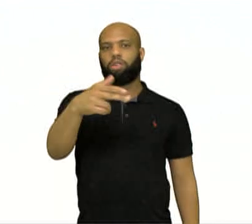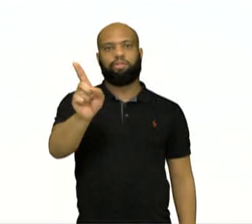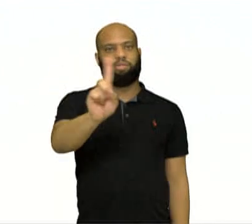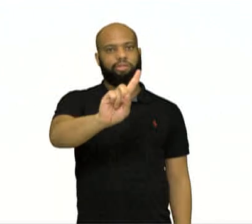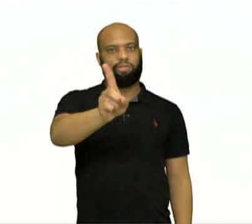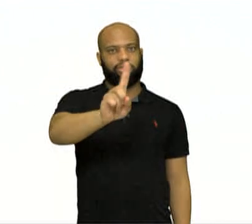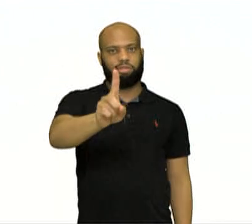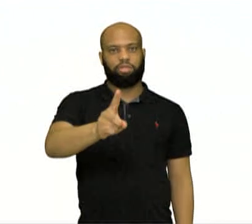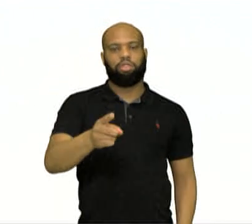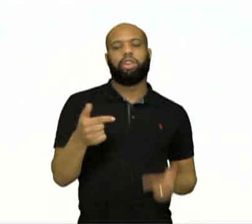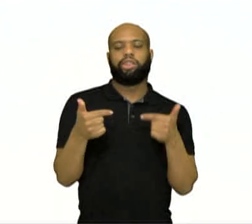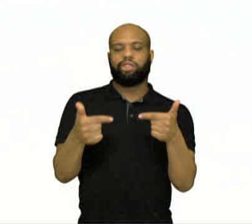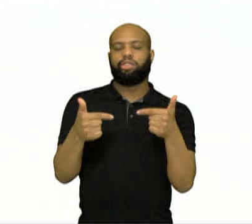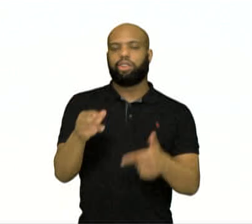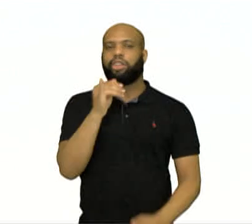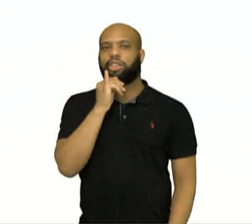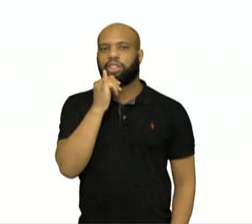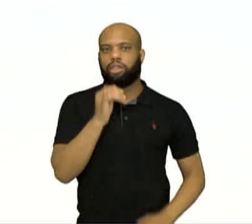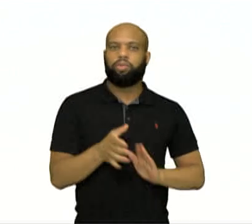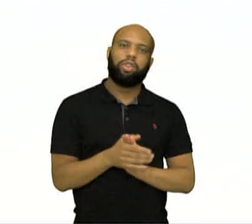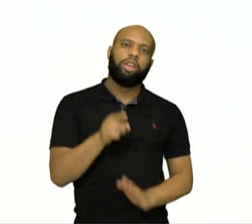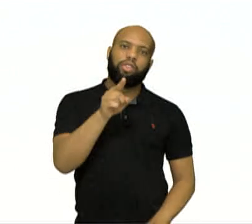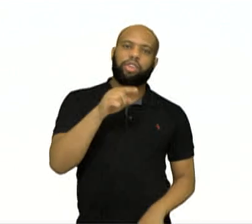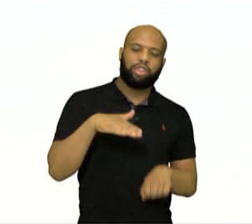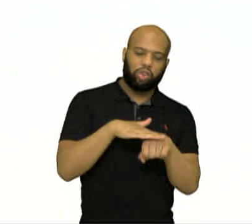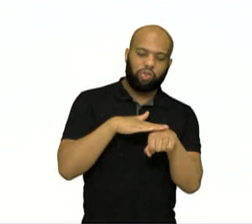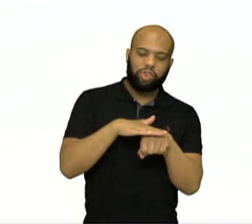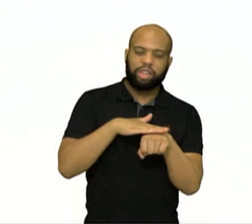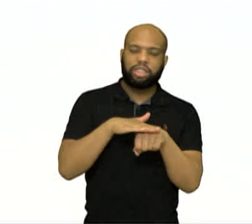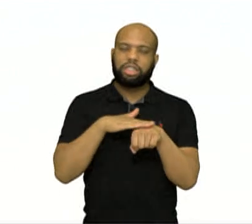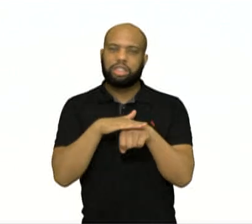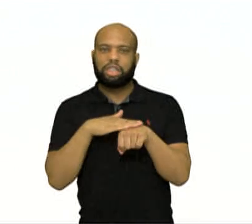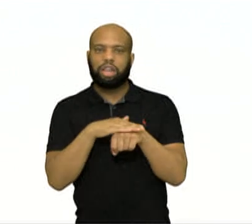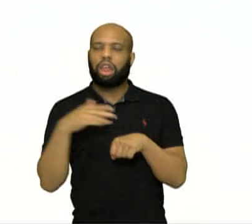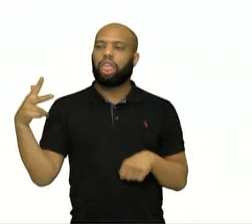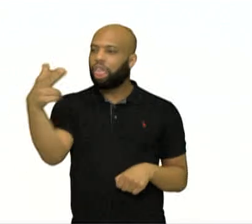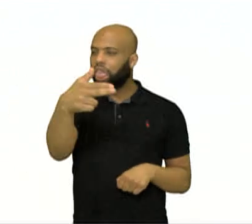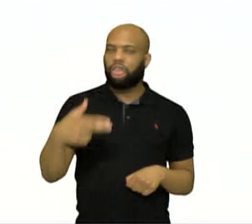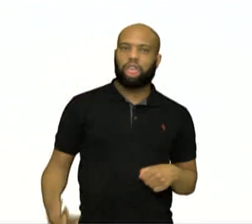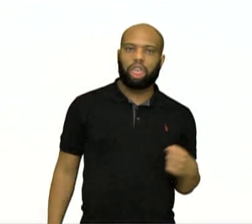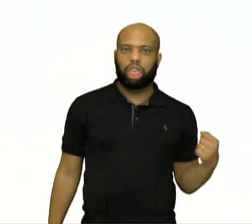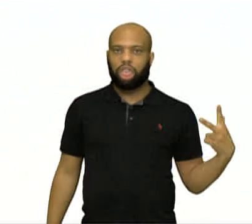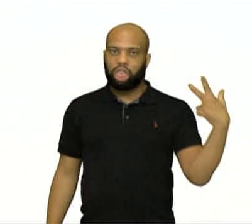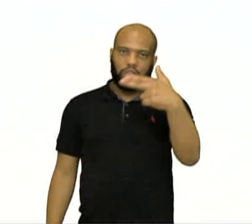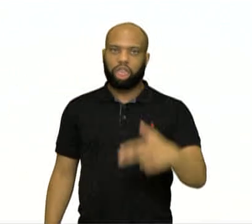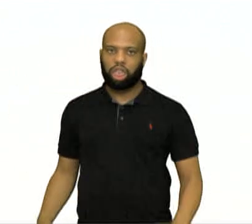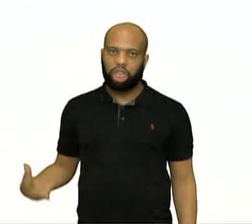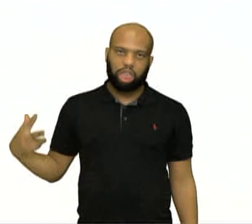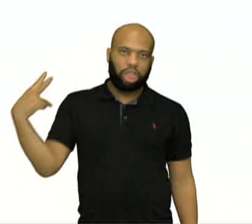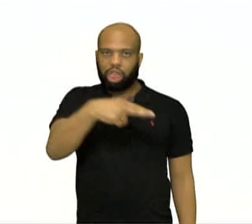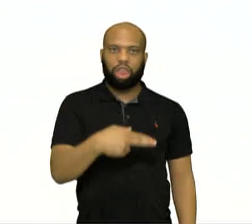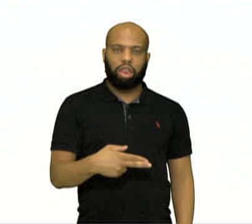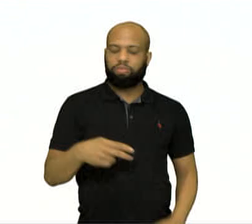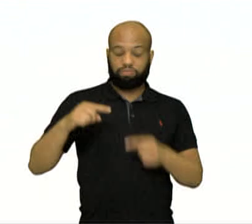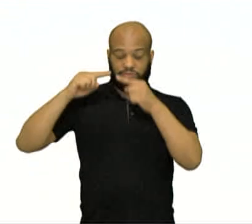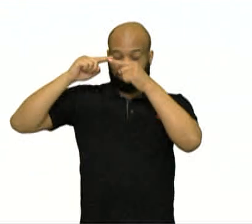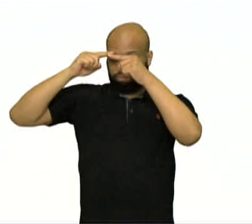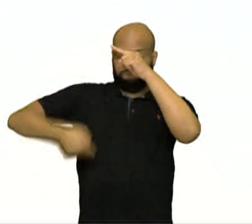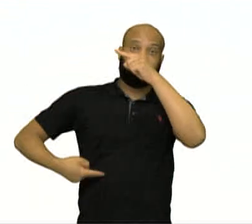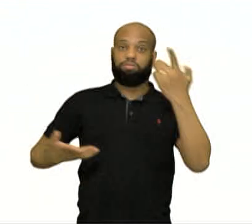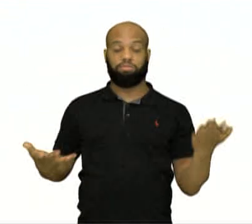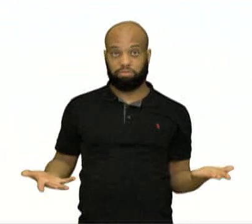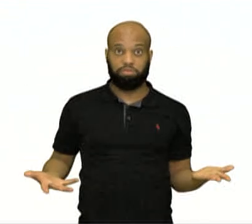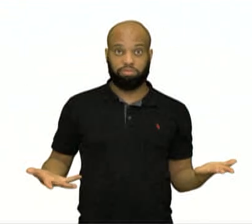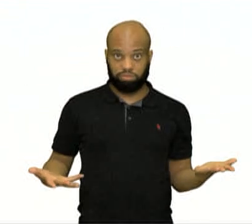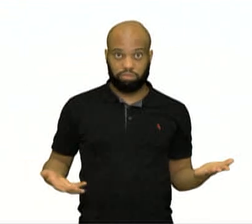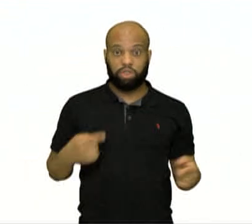Gente, como é chato, não é? Você está falando e outro começa a te interromper e você não consegue terminar seu raciocínio. Muitas